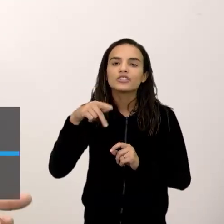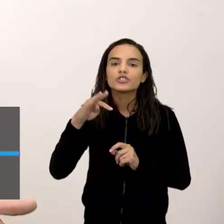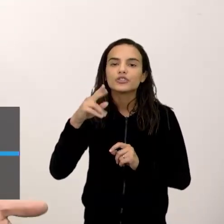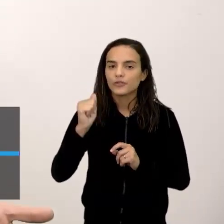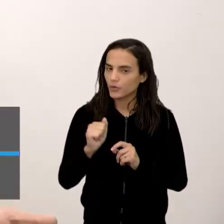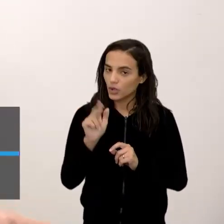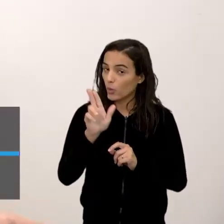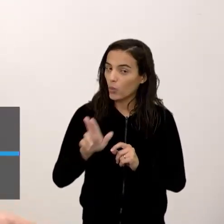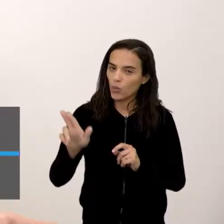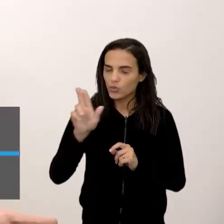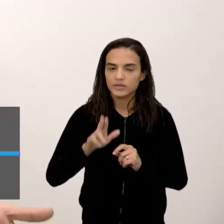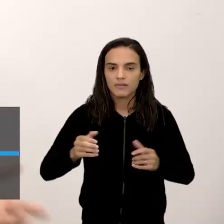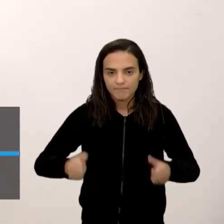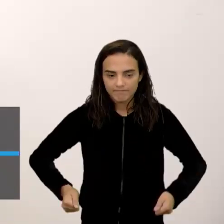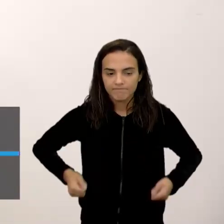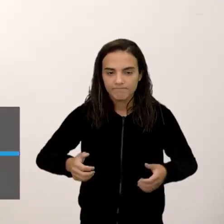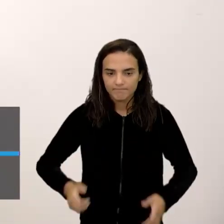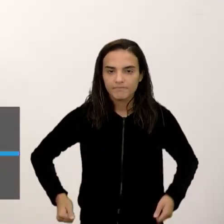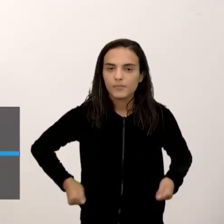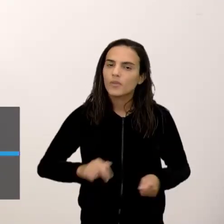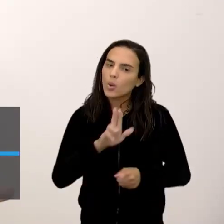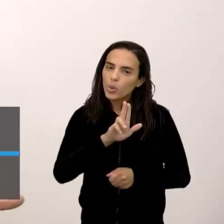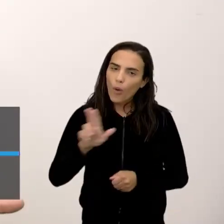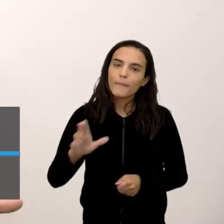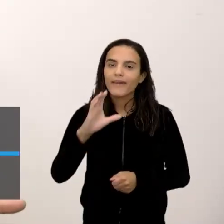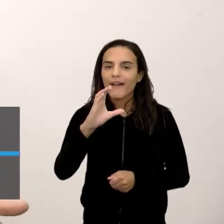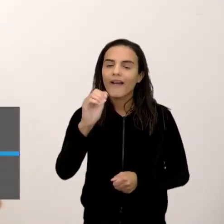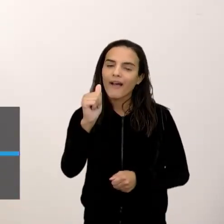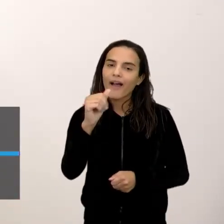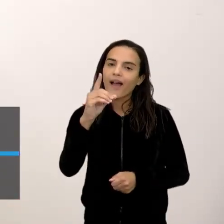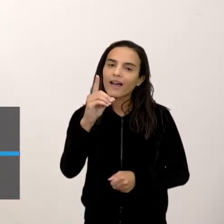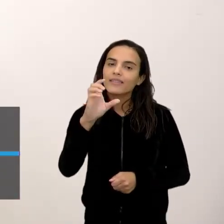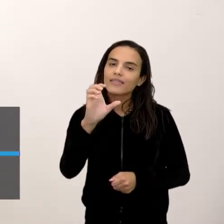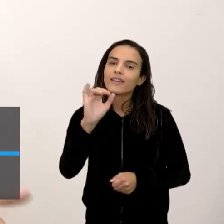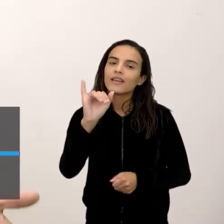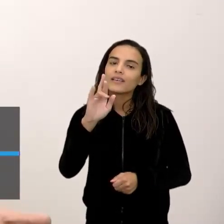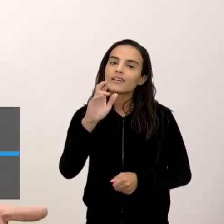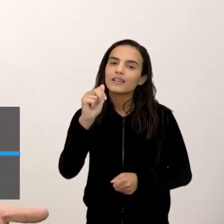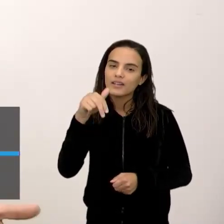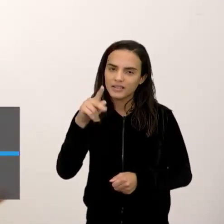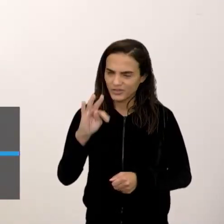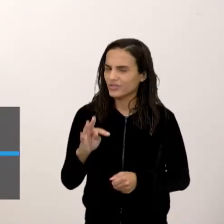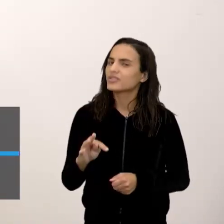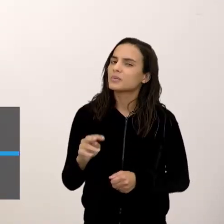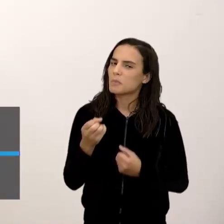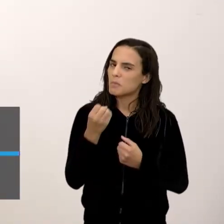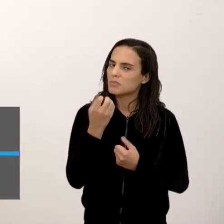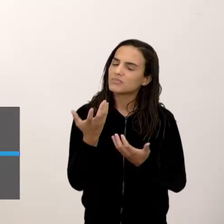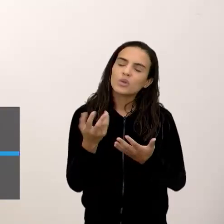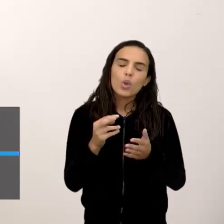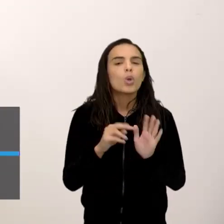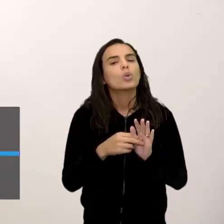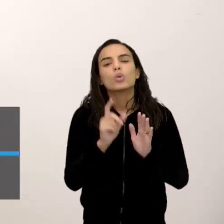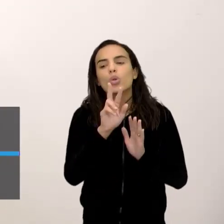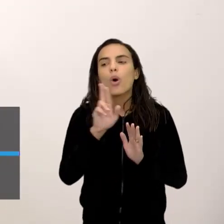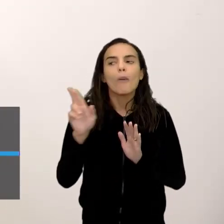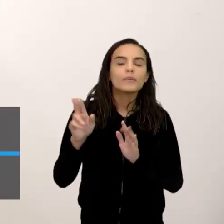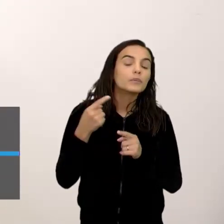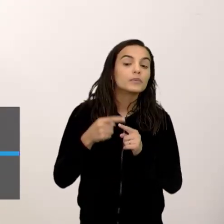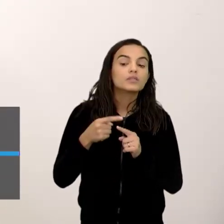Pessoa que utiliza cadeira de rodas, cadeirante, o que você acha dessa concepção de nomenclatura? Queria ouvir um pouquinho de